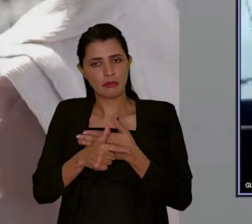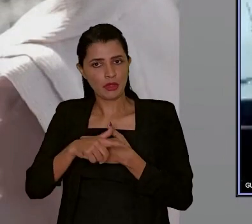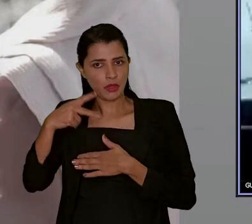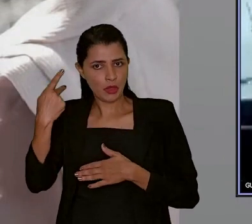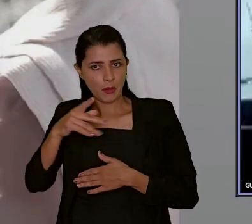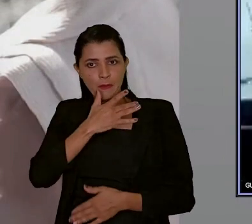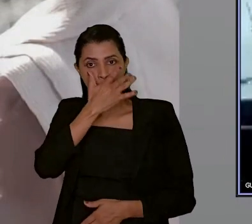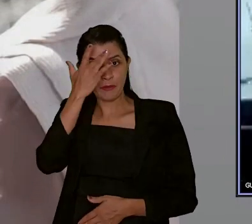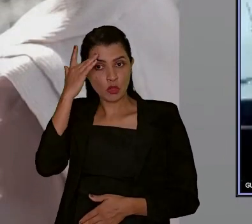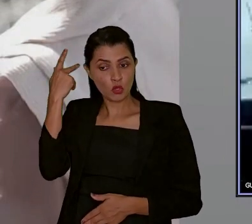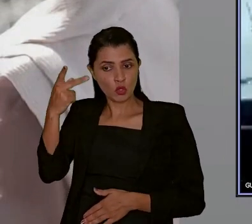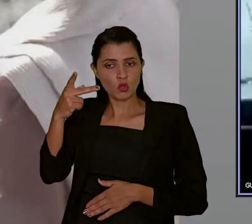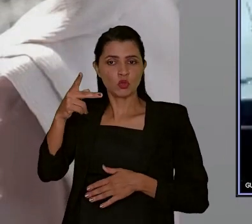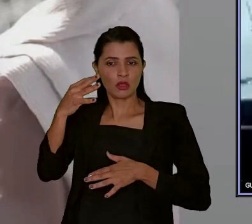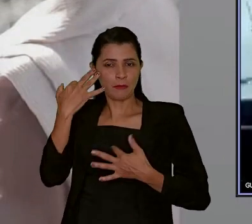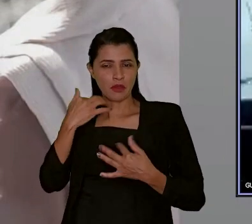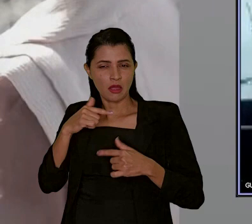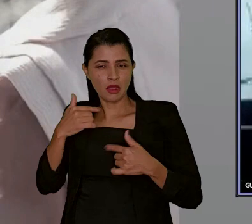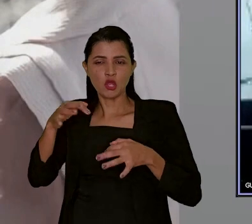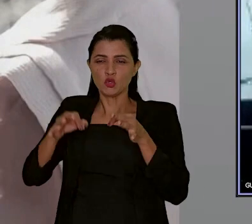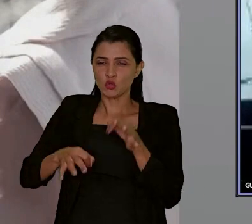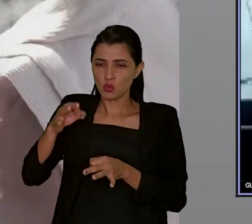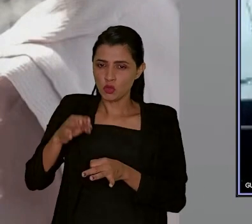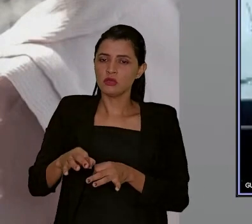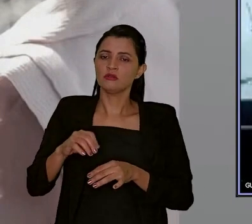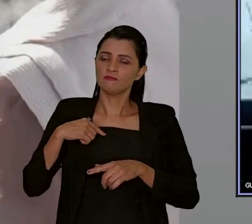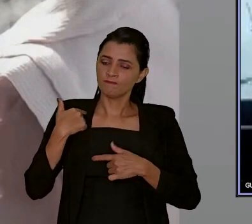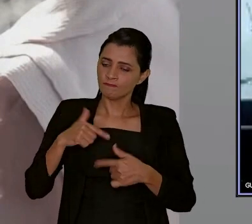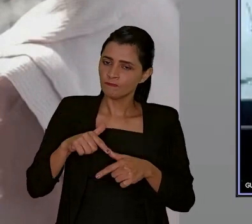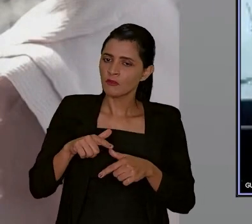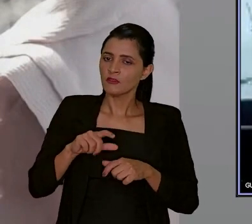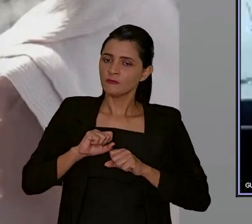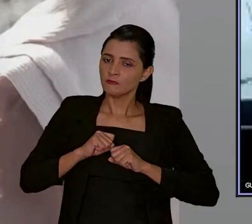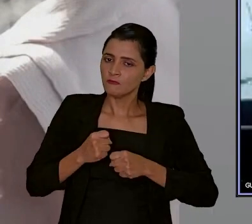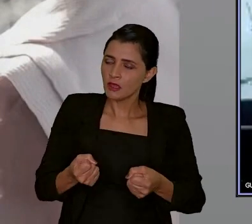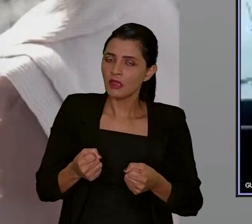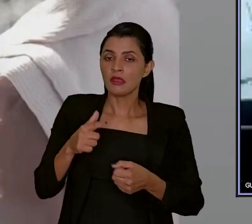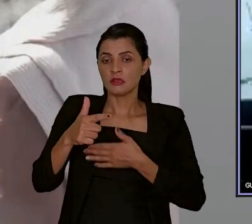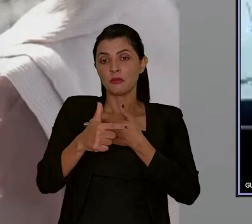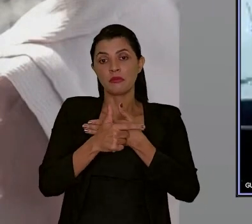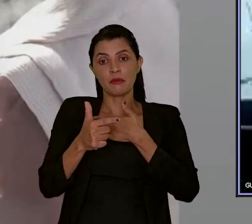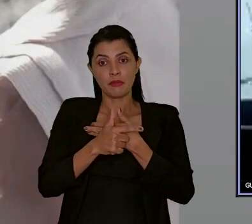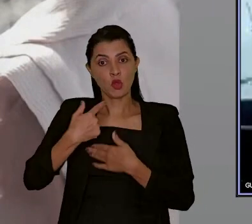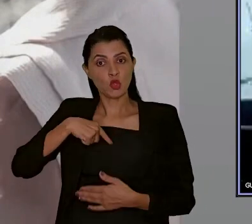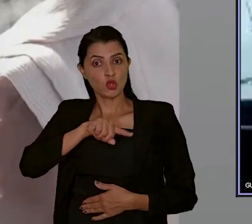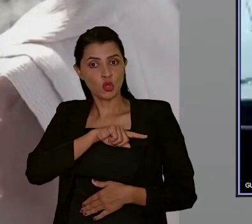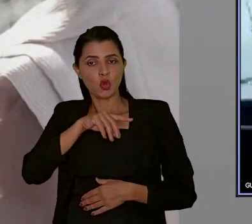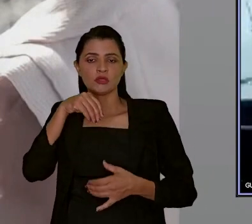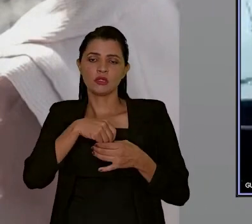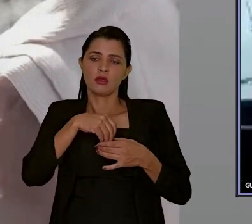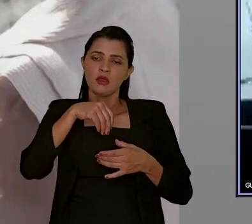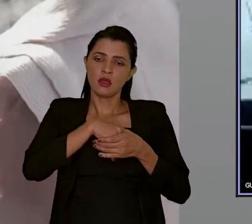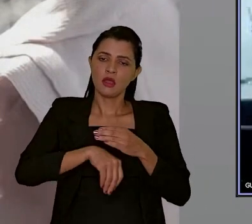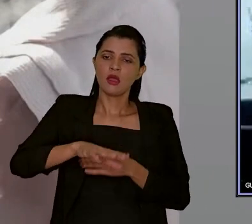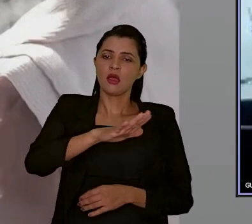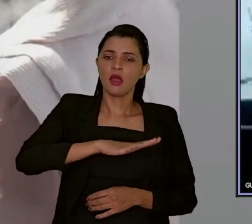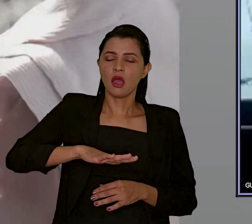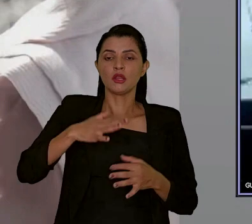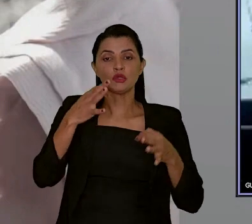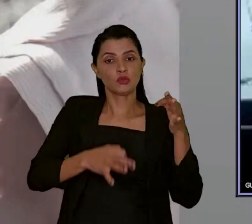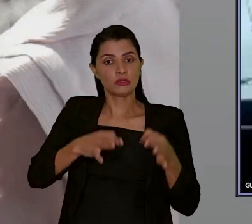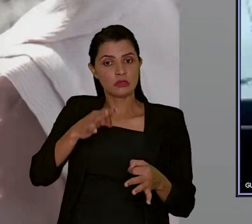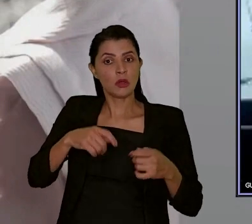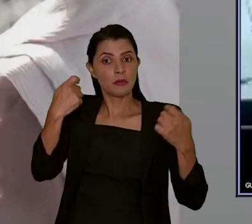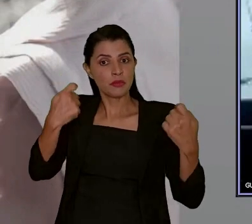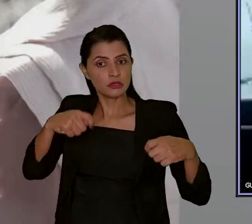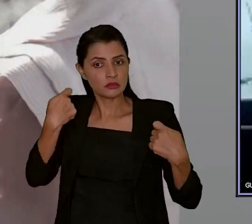centrais vêm desempenhando, esse é um papel que nós, no Judiciário, também precisamos desempenhar. Eu tenho